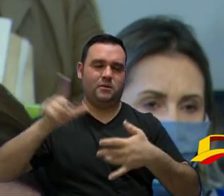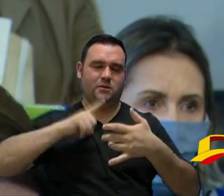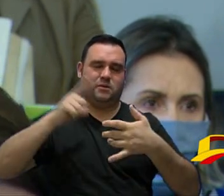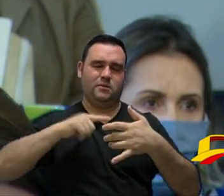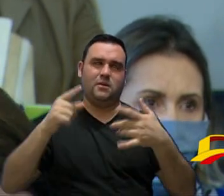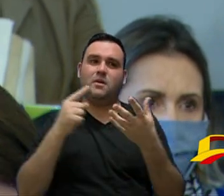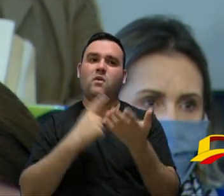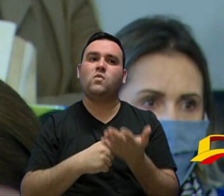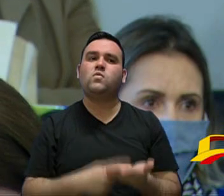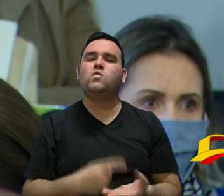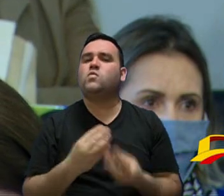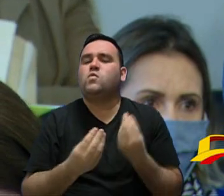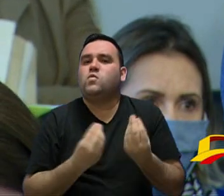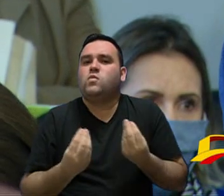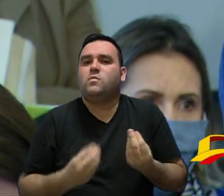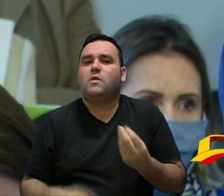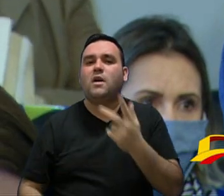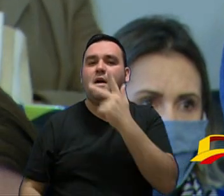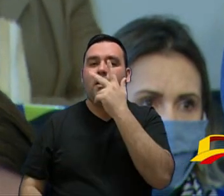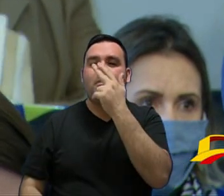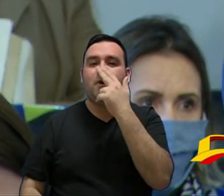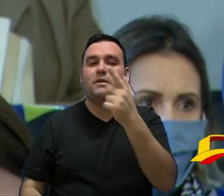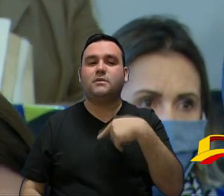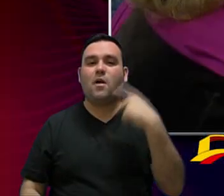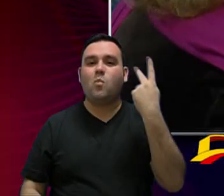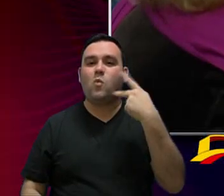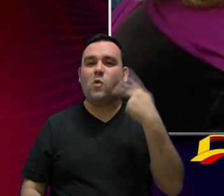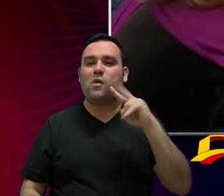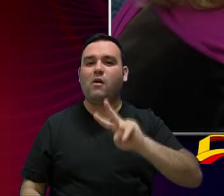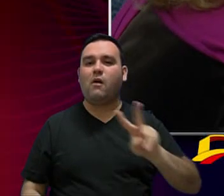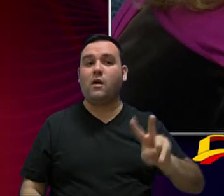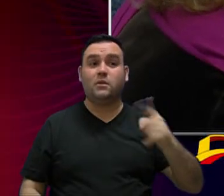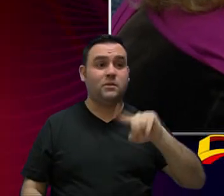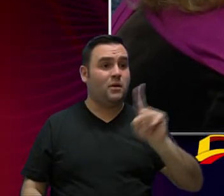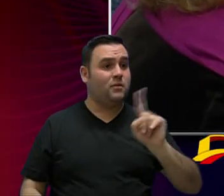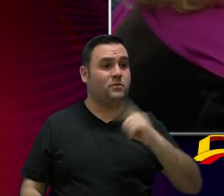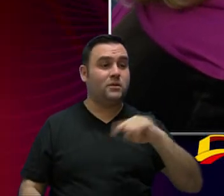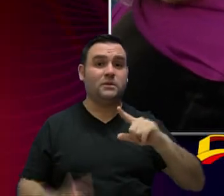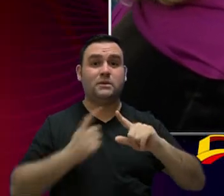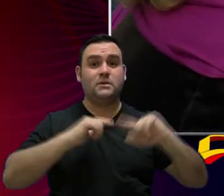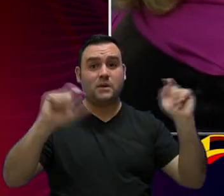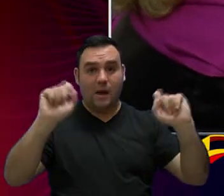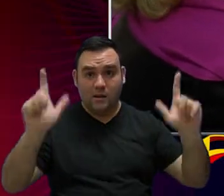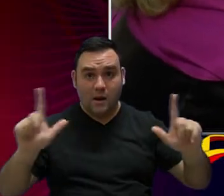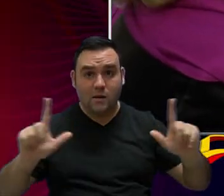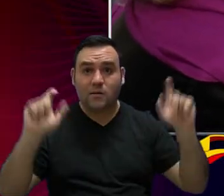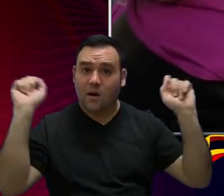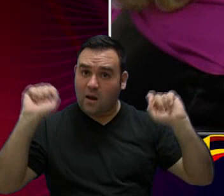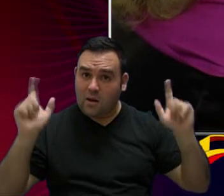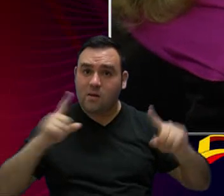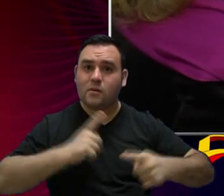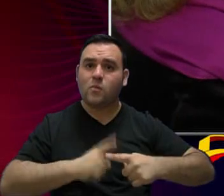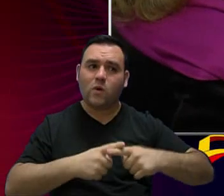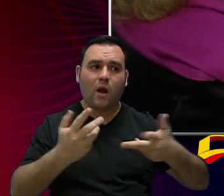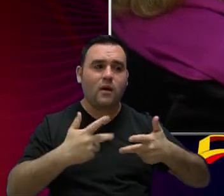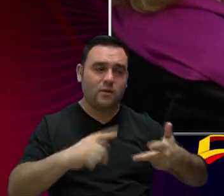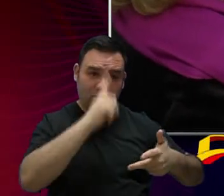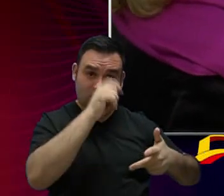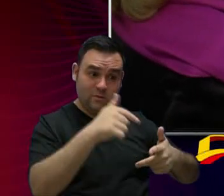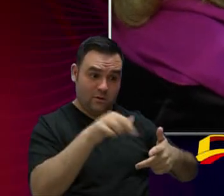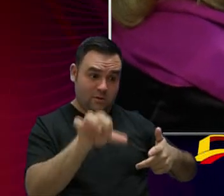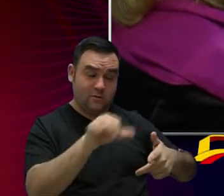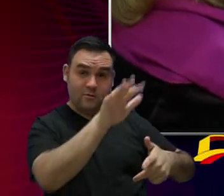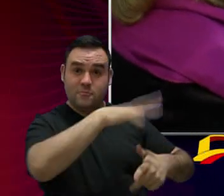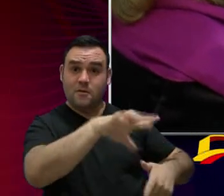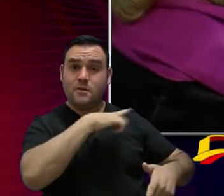como estão sendo agendados ele aparece aqui que a gente tá fazendo crítica não tô fazendo um alerta eh fazendo um alerta porque a gente quer que a policlínica